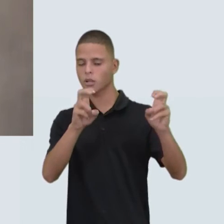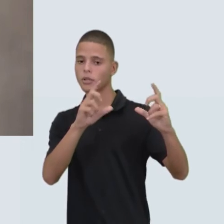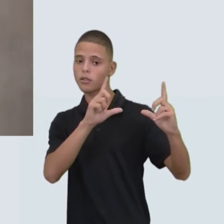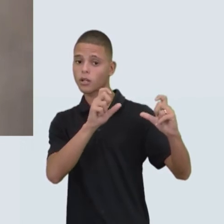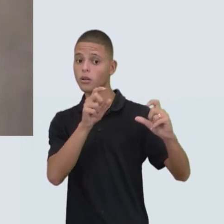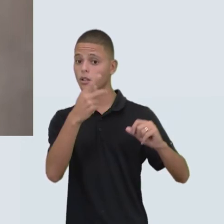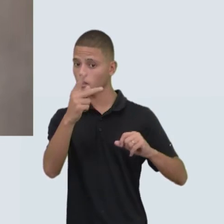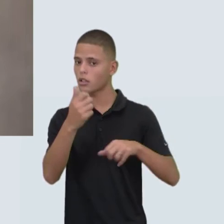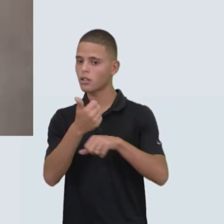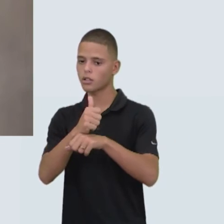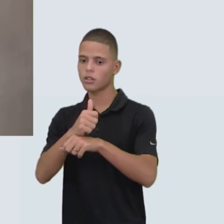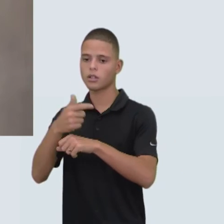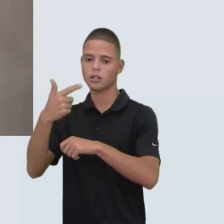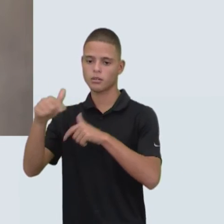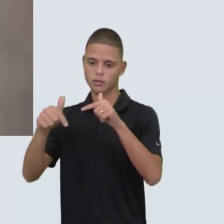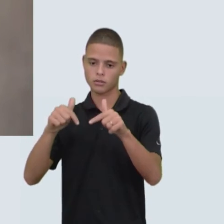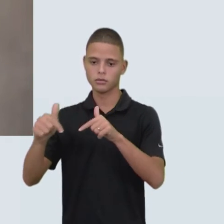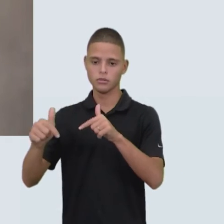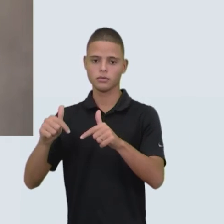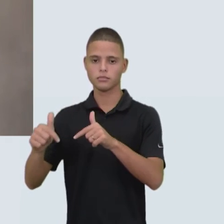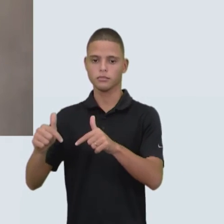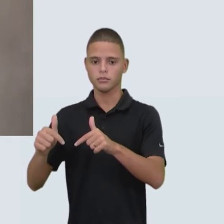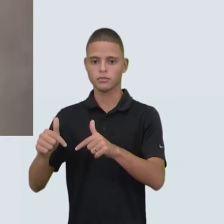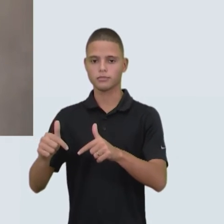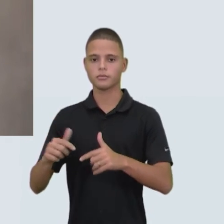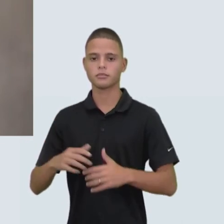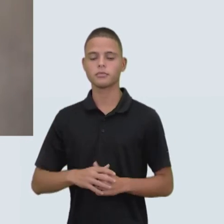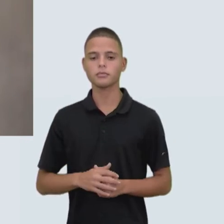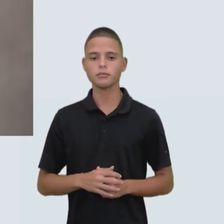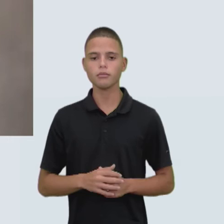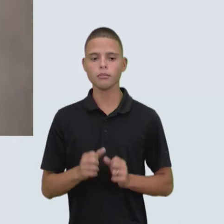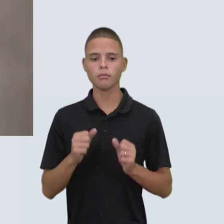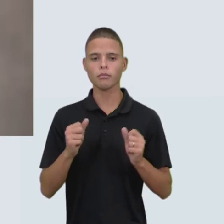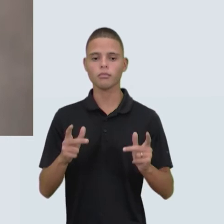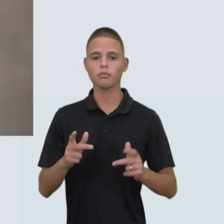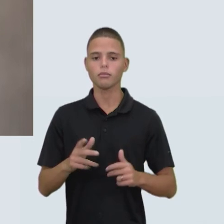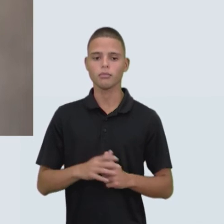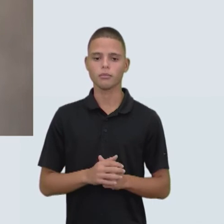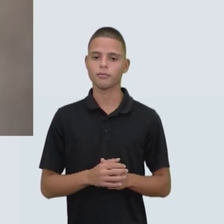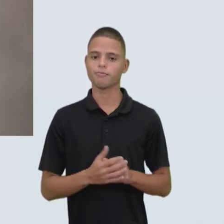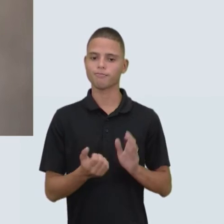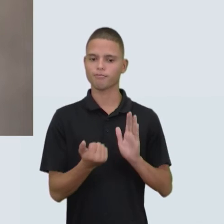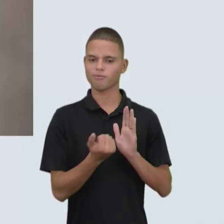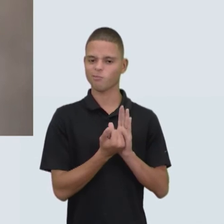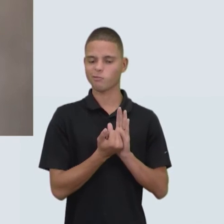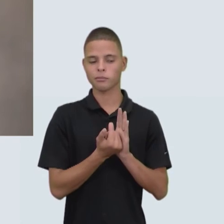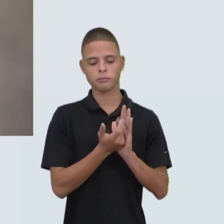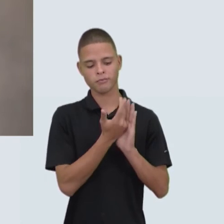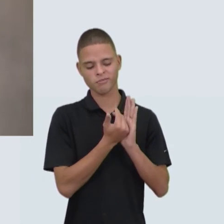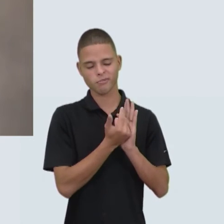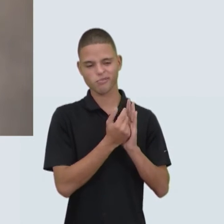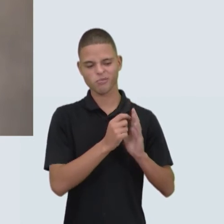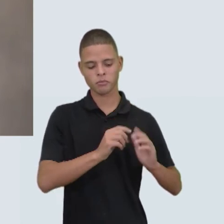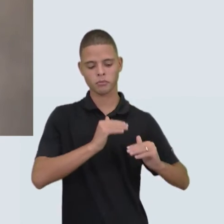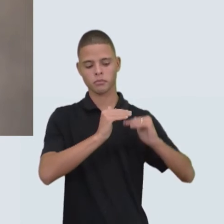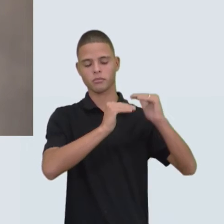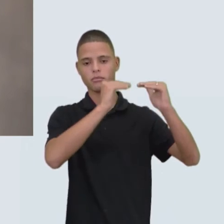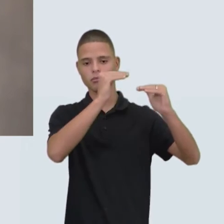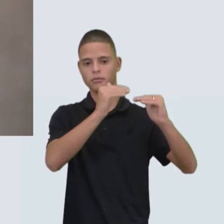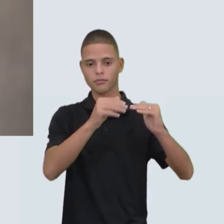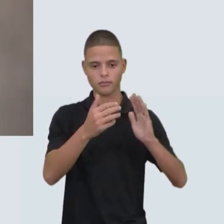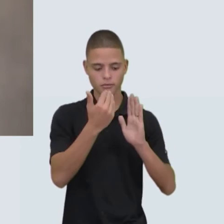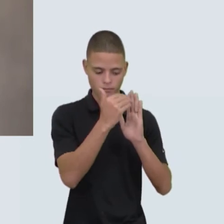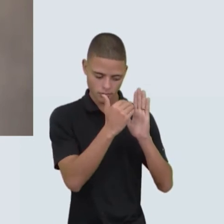no seu trabalho, assim como eu também uso no meu como fotógrafa, beleza? Marketing de conteúdo é uma forma de crescer sua lista de